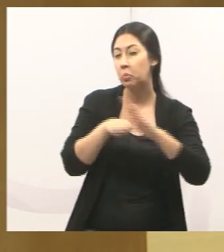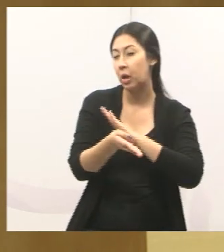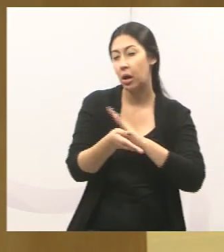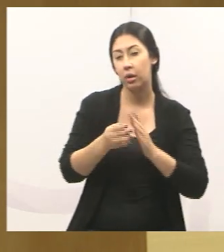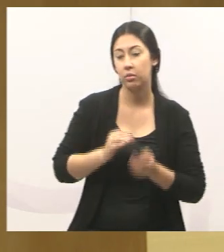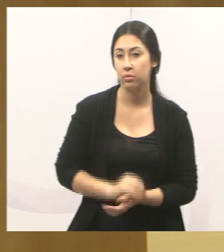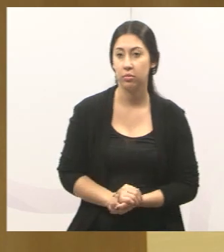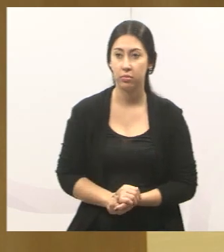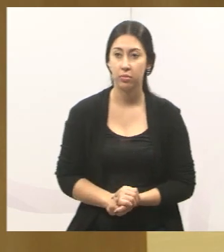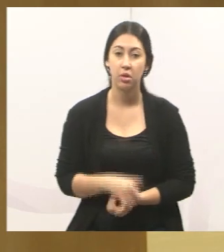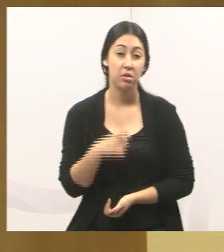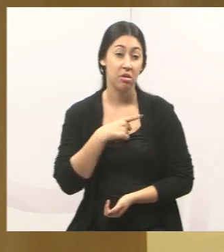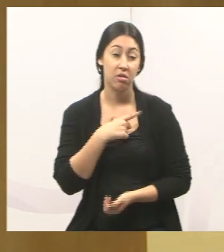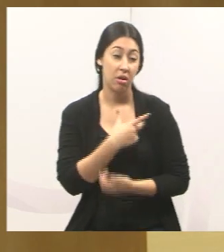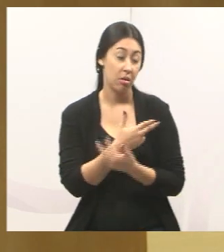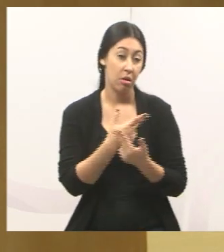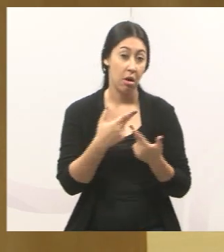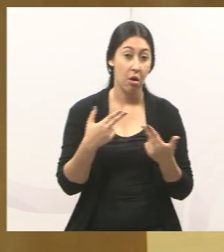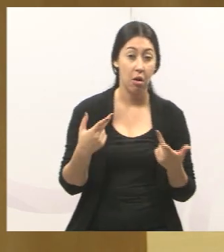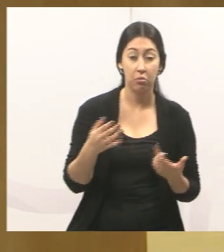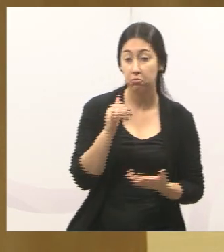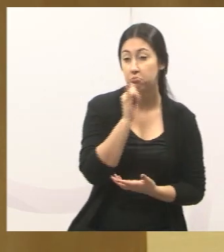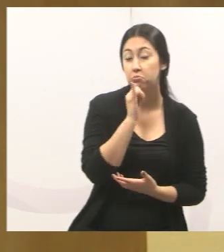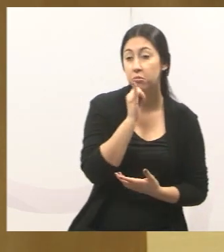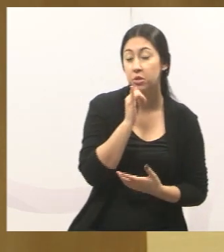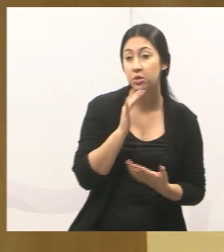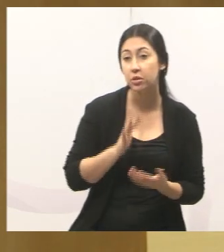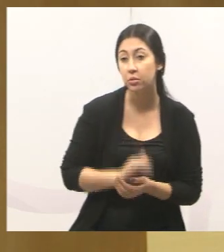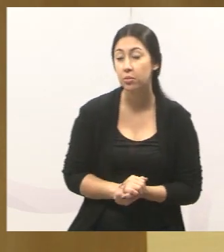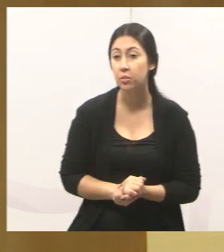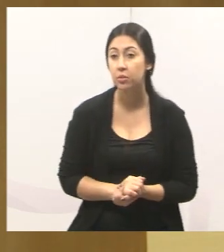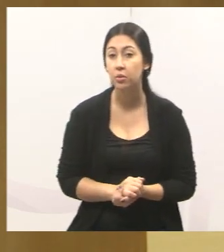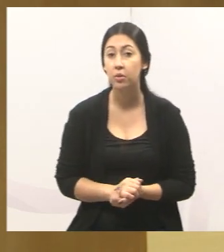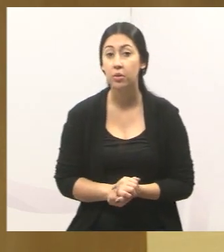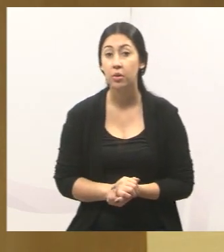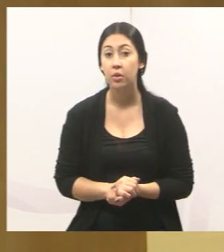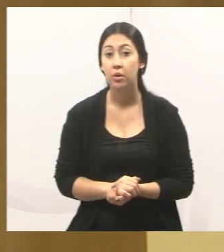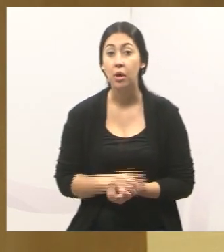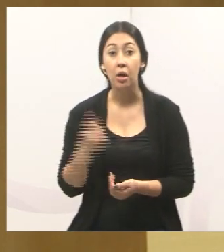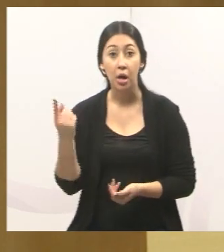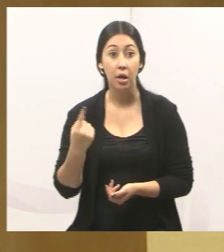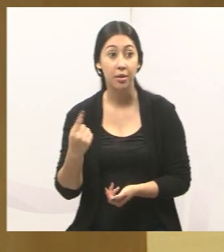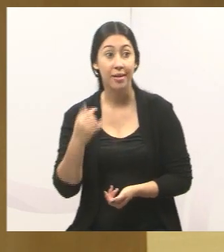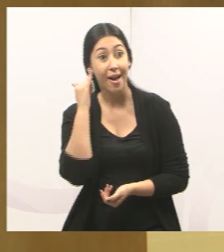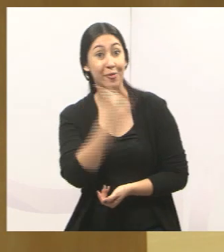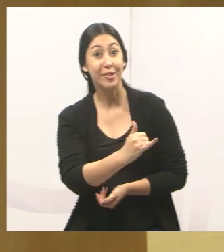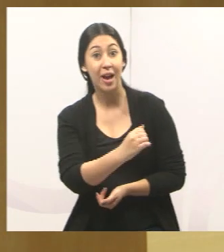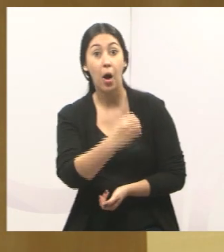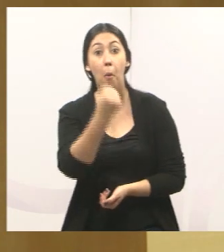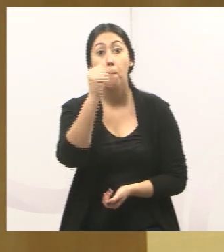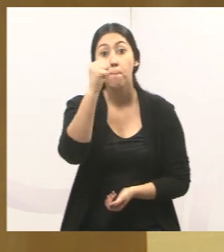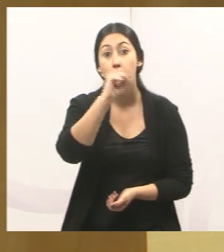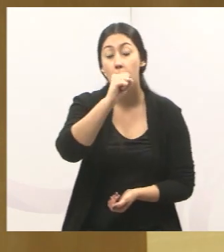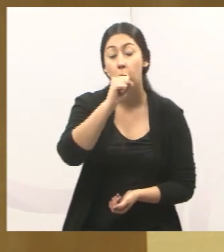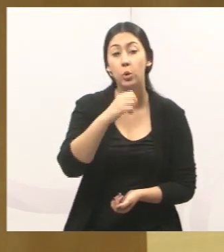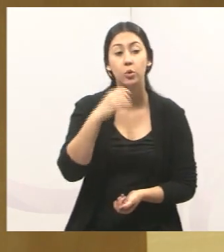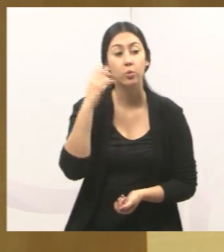Tem coisas que eles colocaram aqui, por exemplo, eles avisaram 8 vezes,